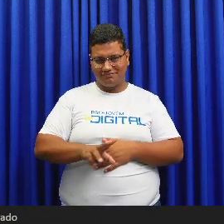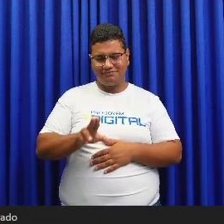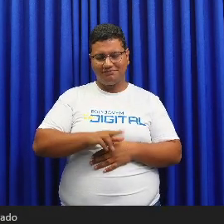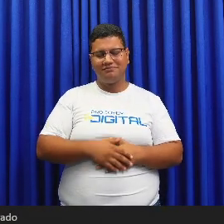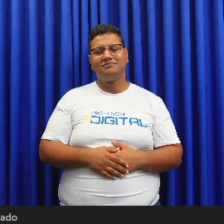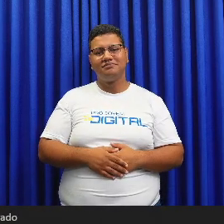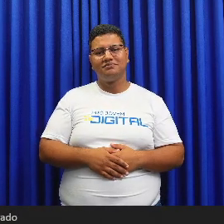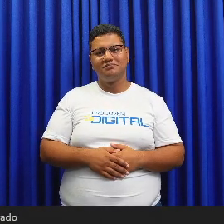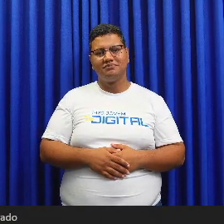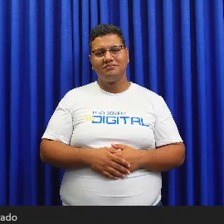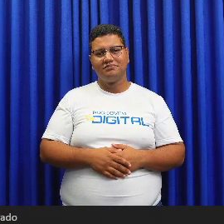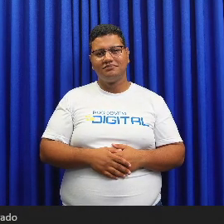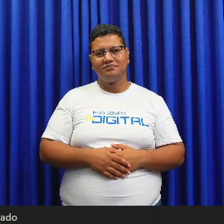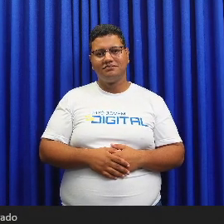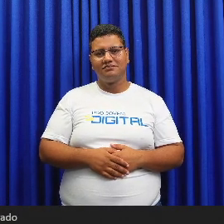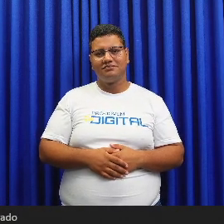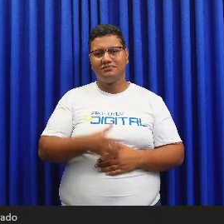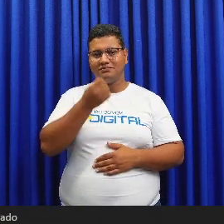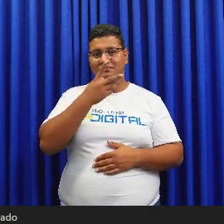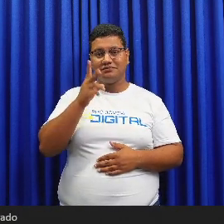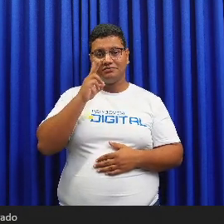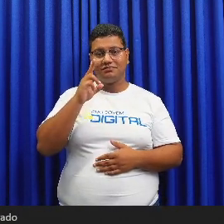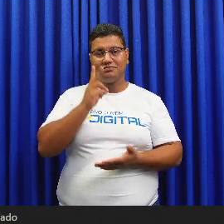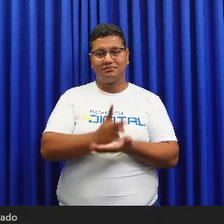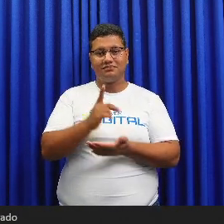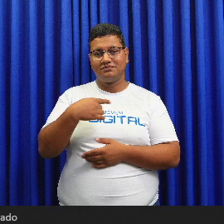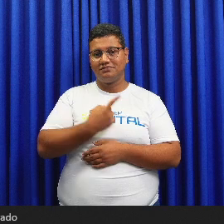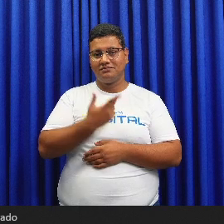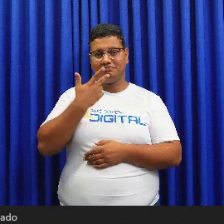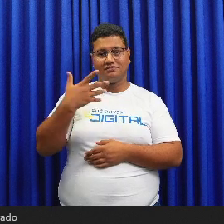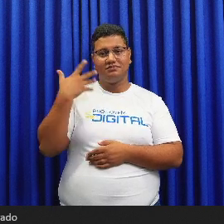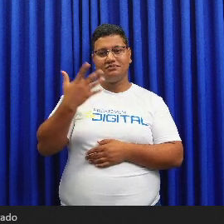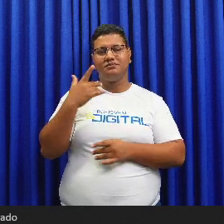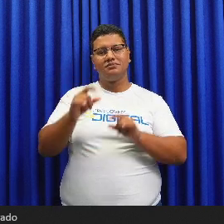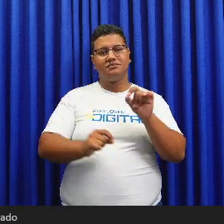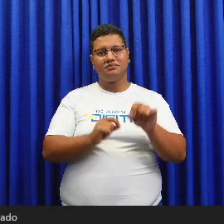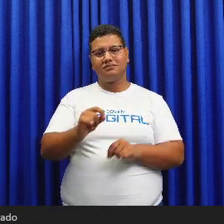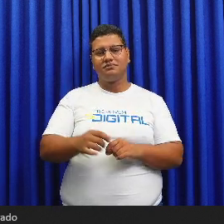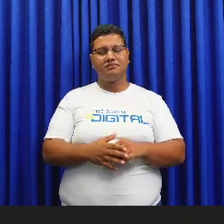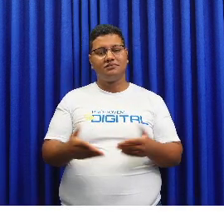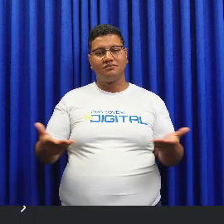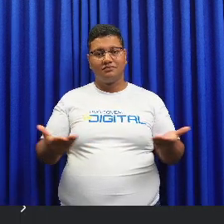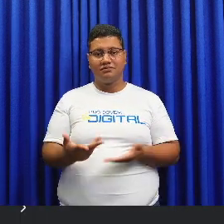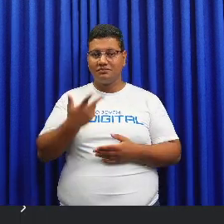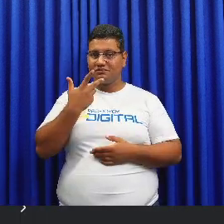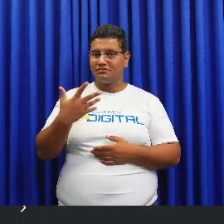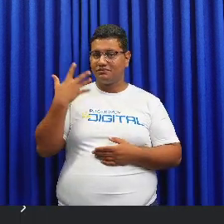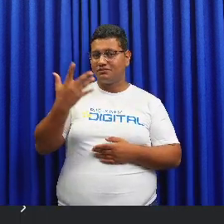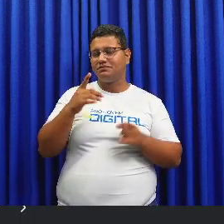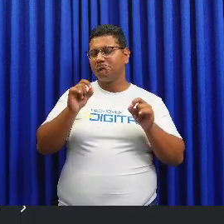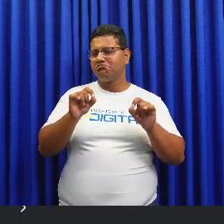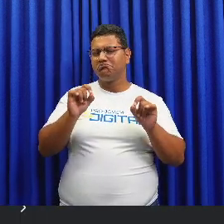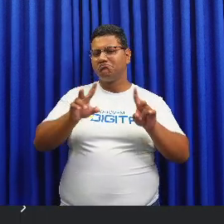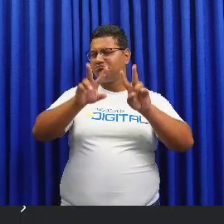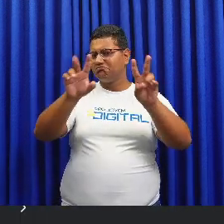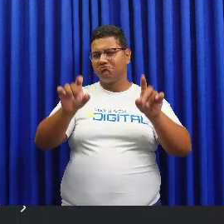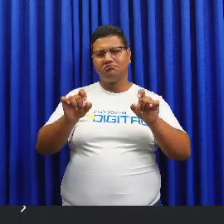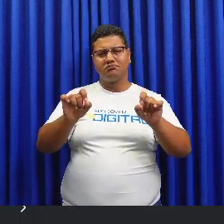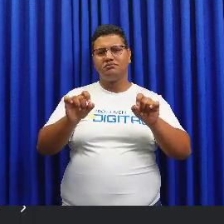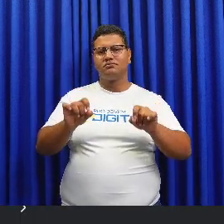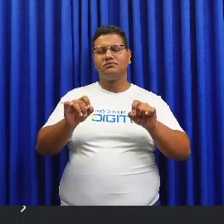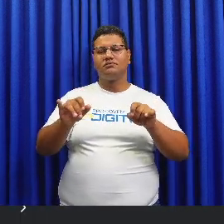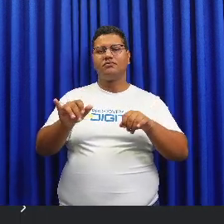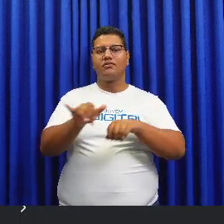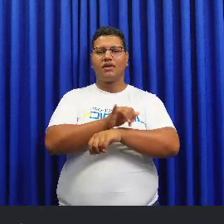beleza? Então vale sempre lembrar do que nós estamos falando. Estamos falando aqui sobre ferramentas de